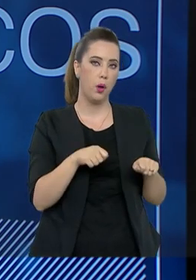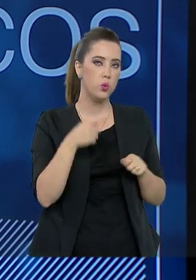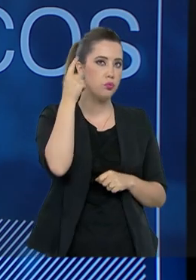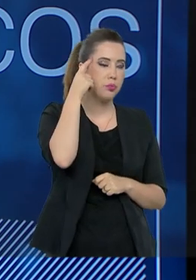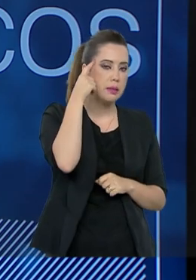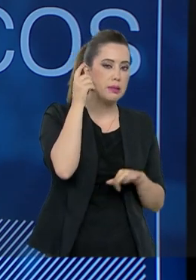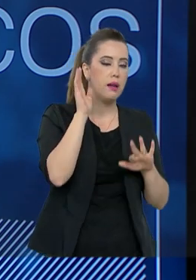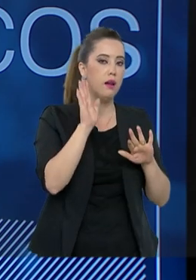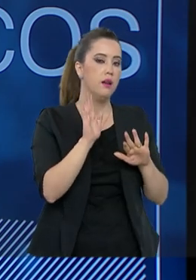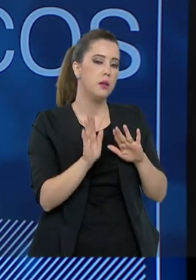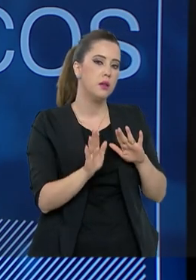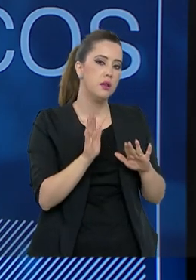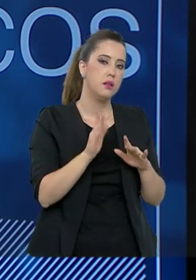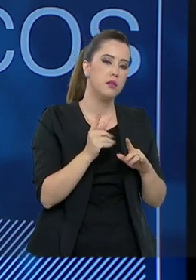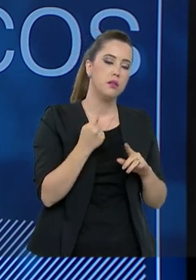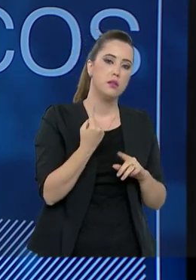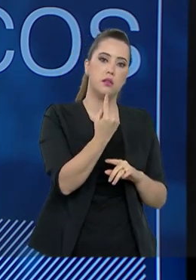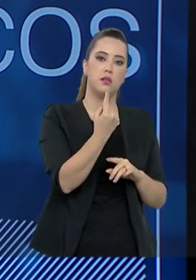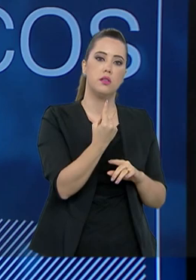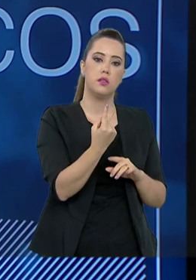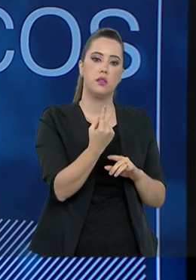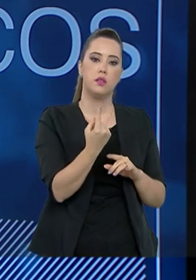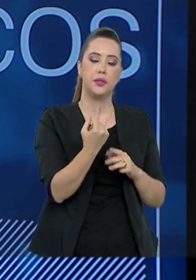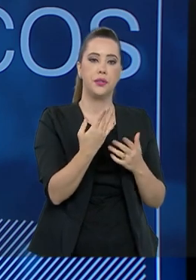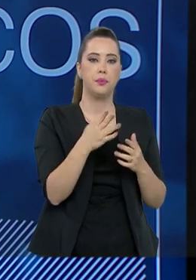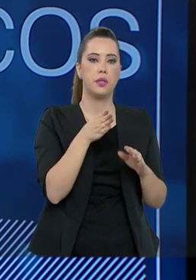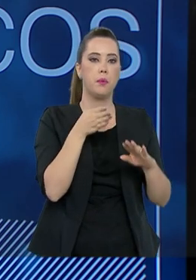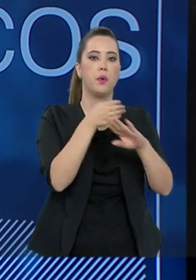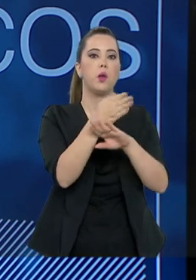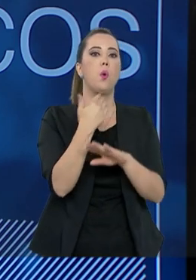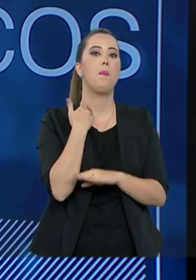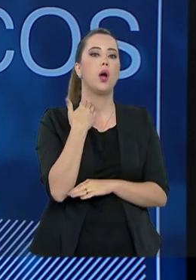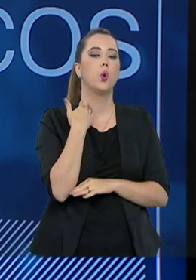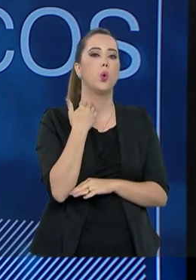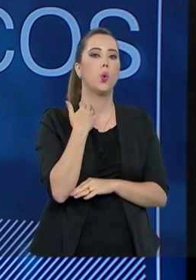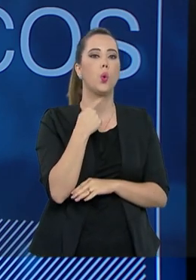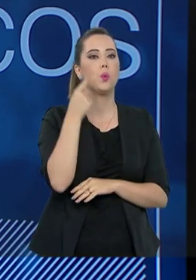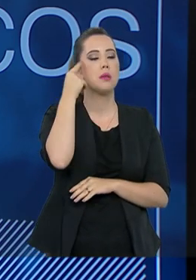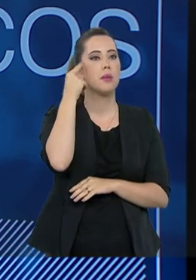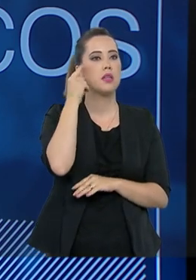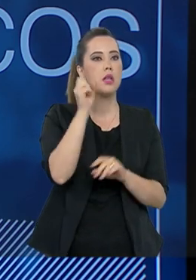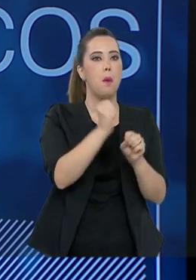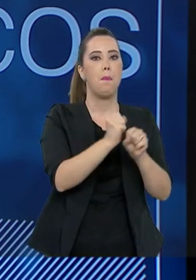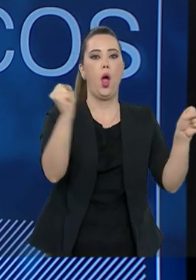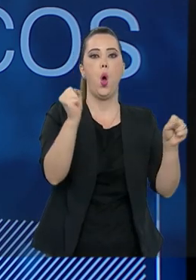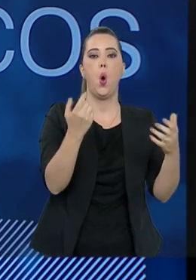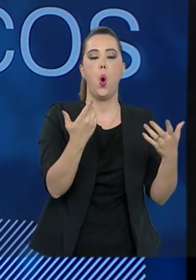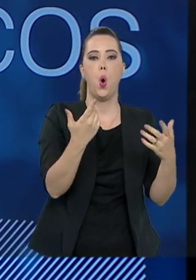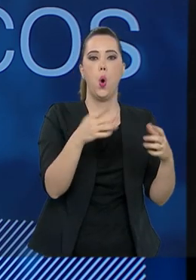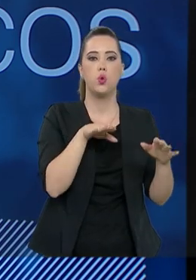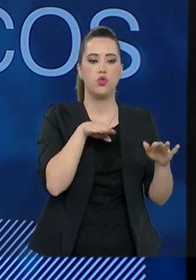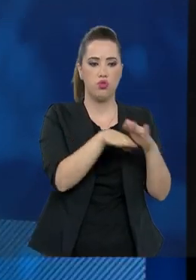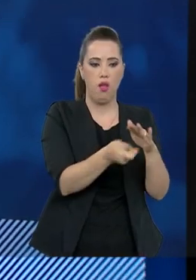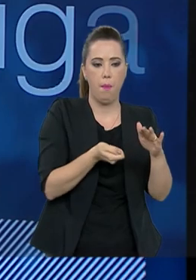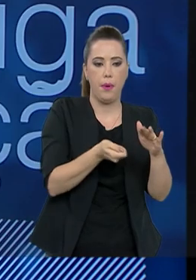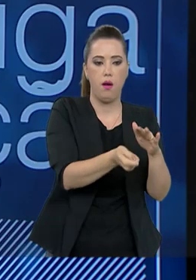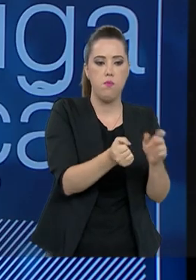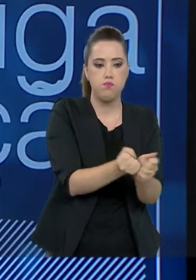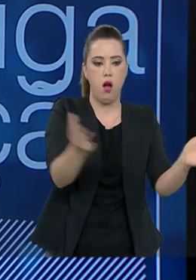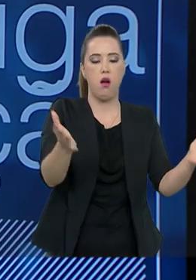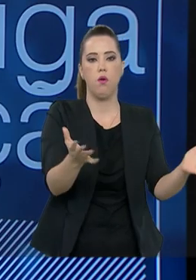que cada explosão de caixa eletrônico é feita por uma pessoa diferente, mas não é. Existem quadrilhas,